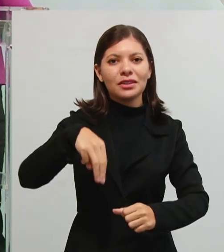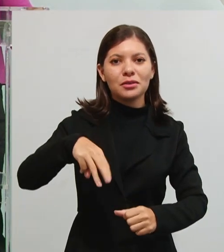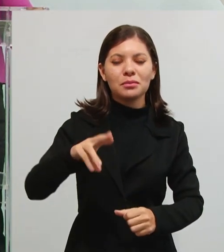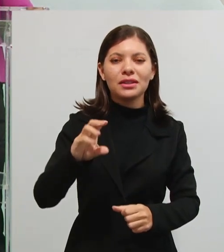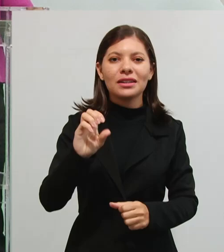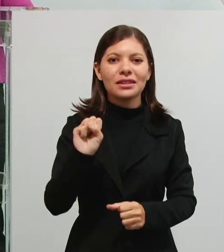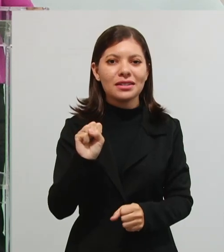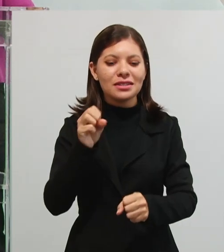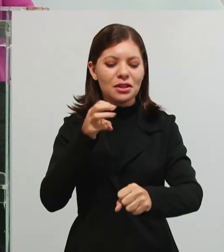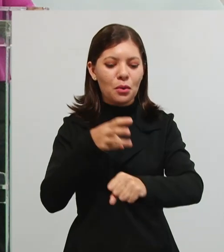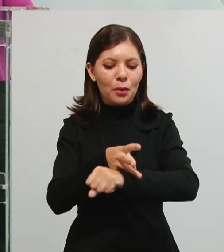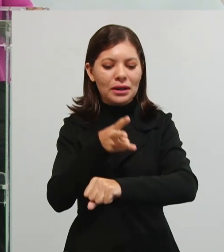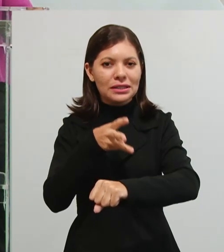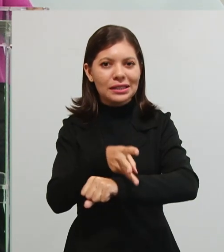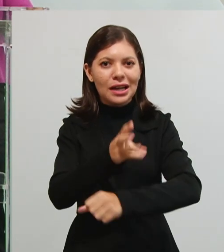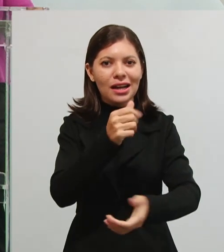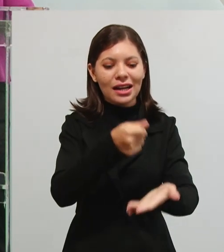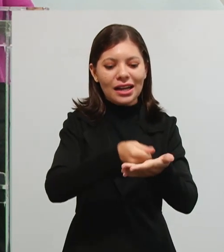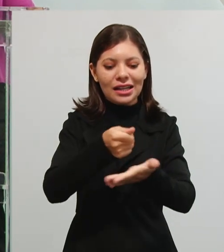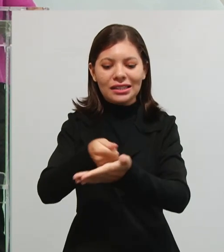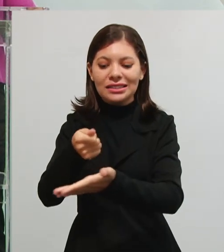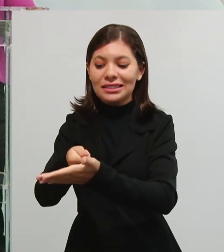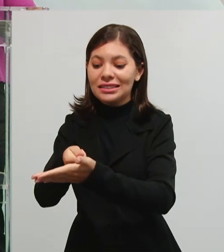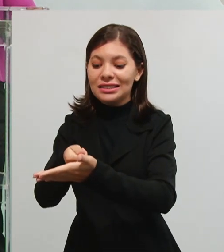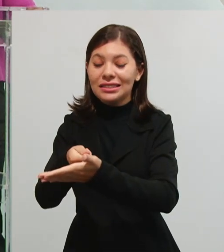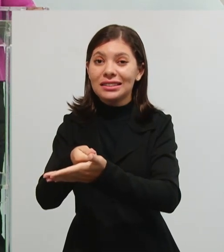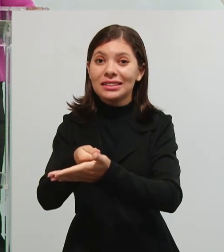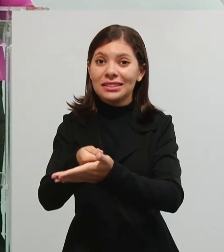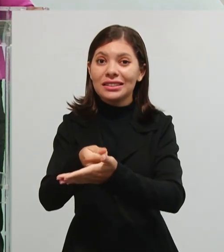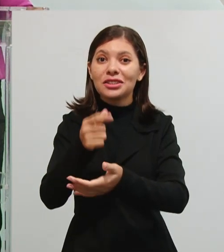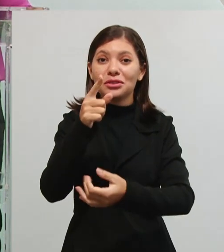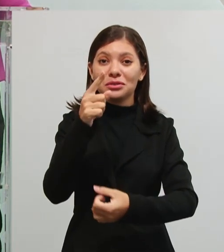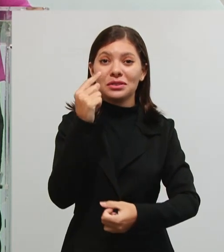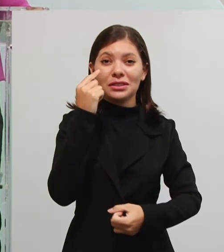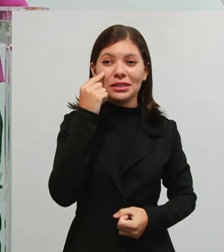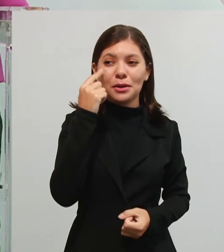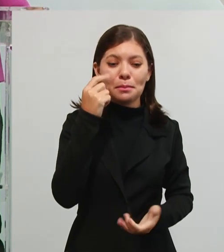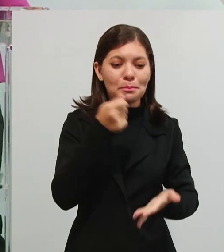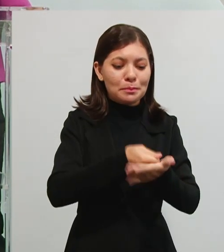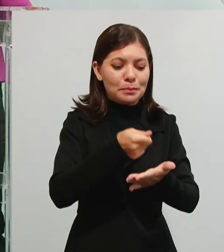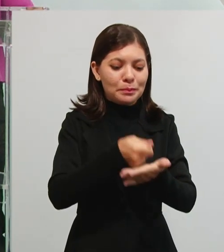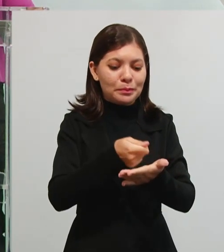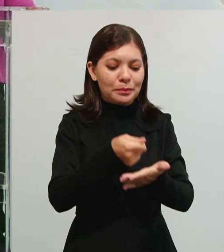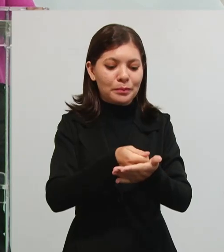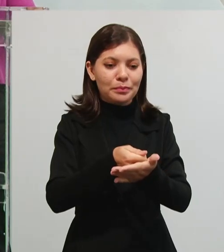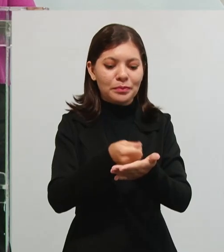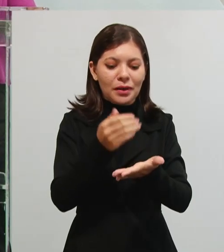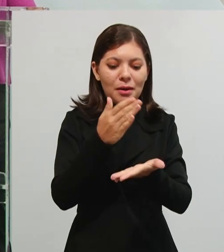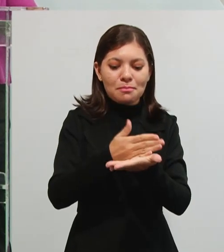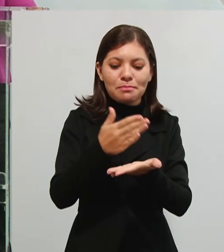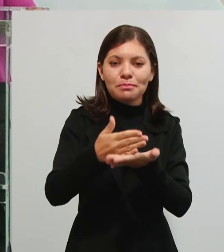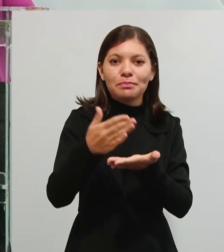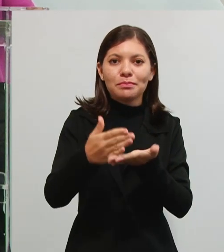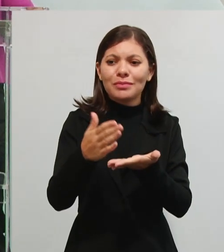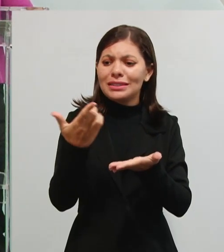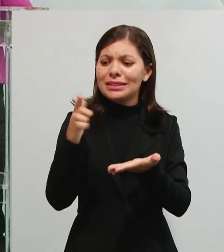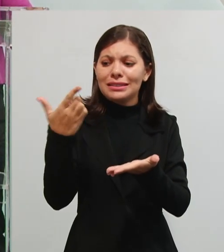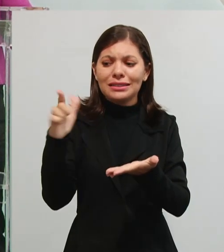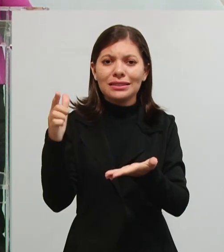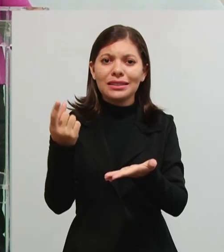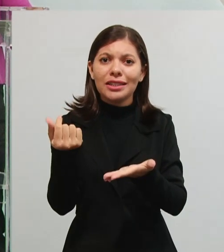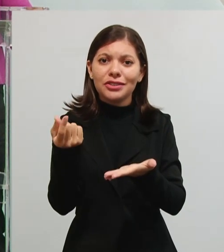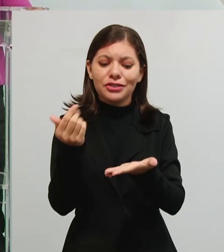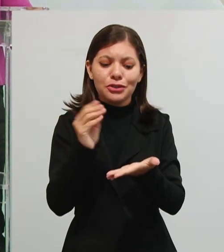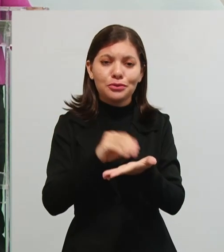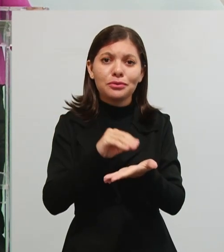WhatsApp, aquela cobrança que às vezes você comprou e quando você foi pagar aquela conta, aquela parcela, você não tinha esse dinheiro.